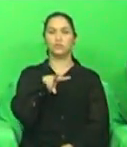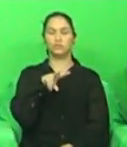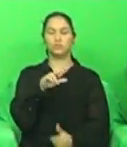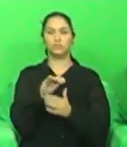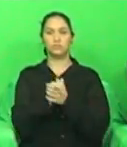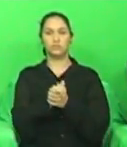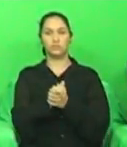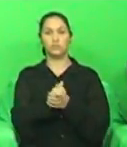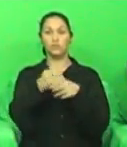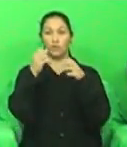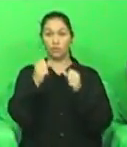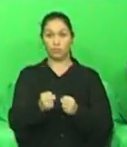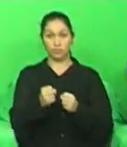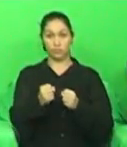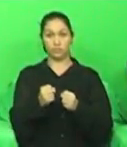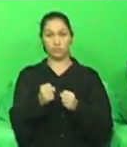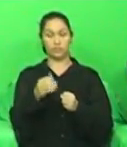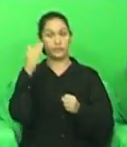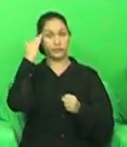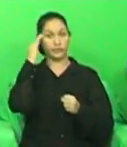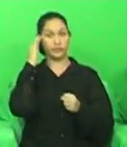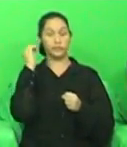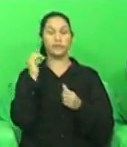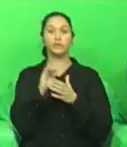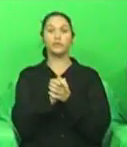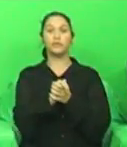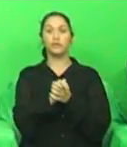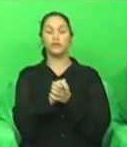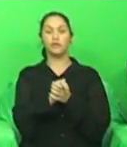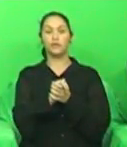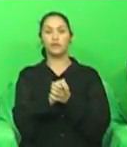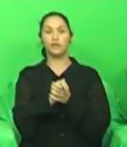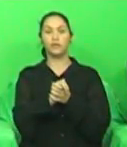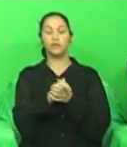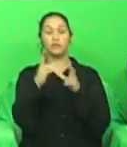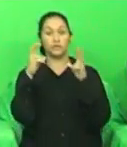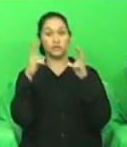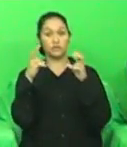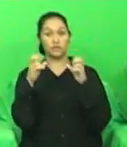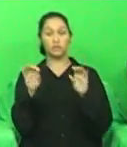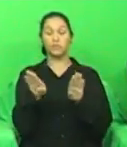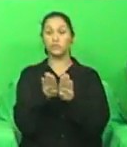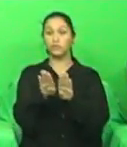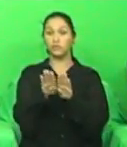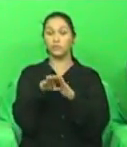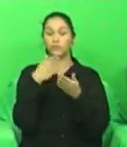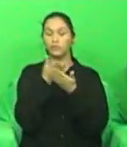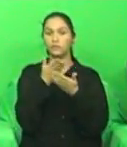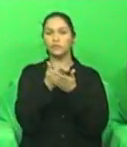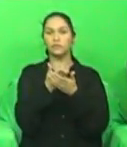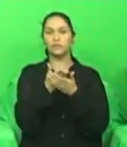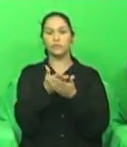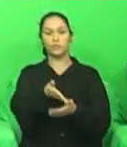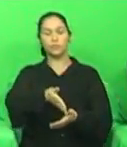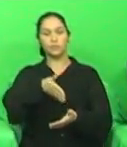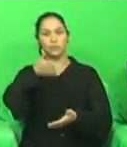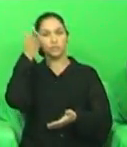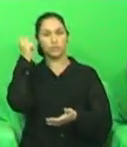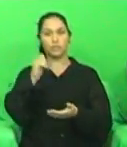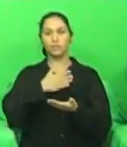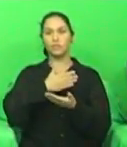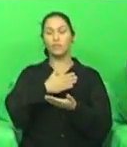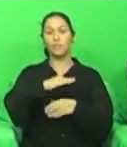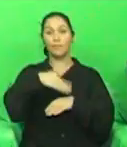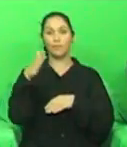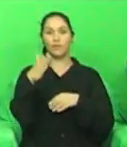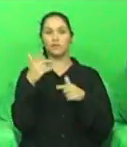essa matéria e possam fazer pesquisas posso buscar informação quem sabe dessa casa não poderia sair um projeto